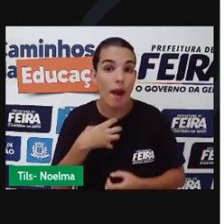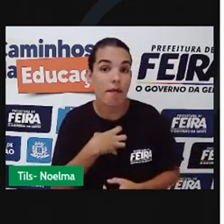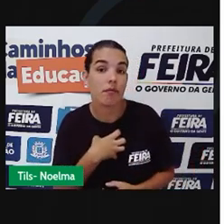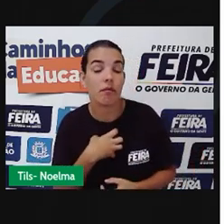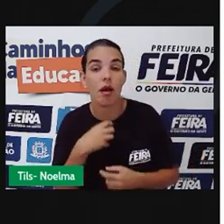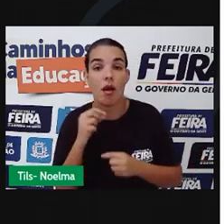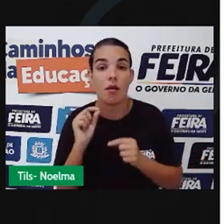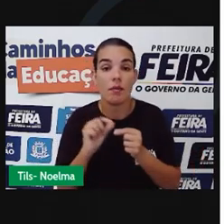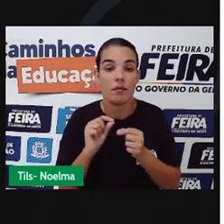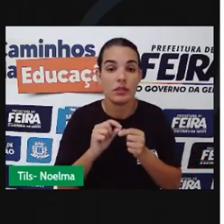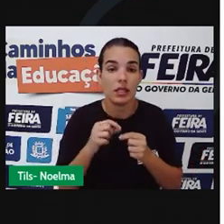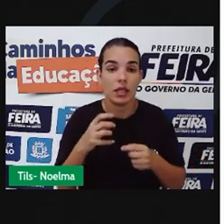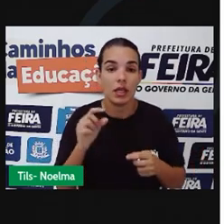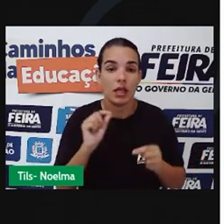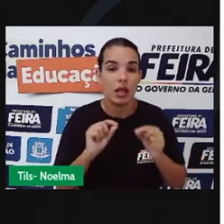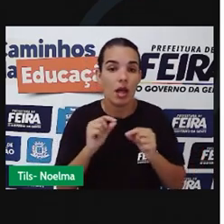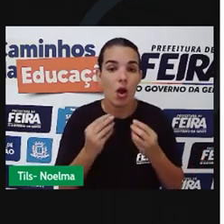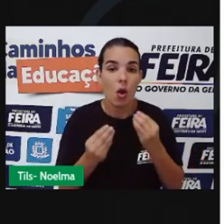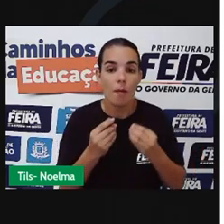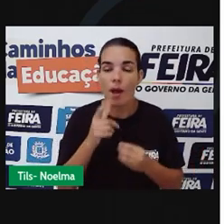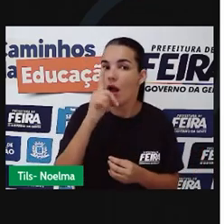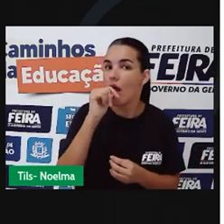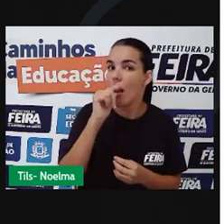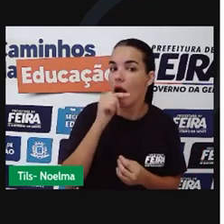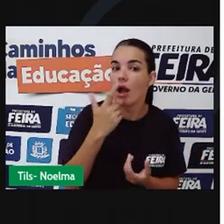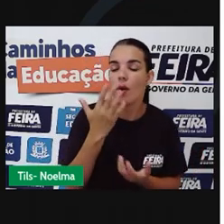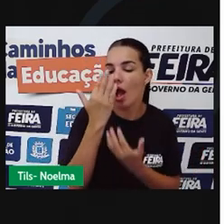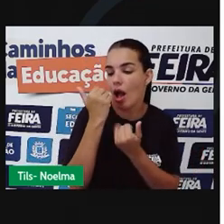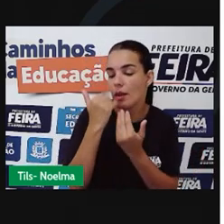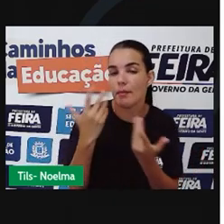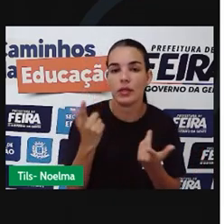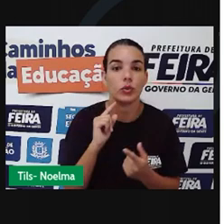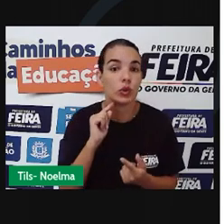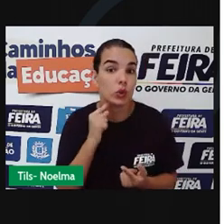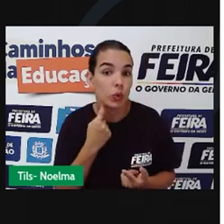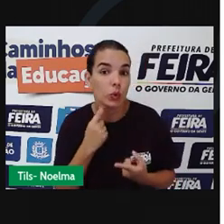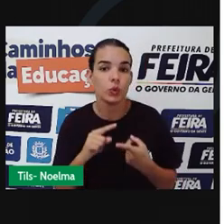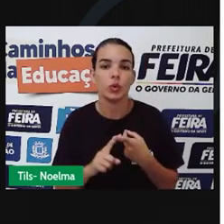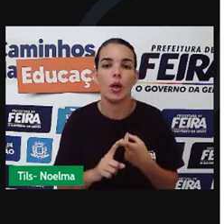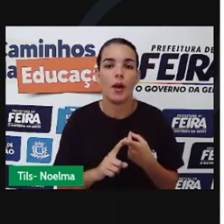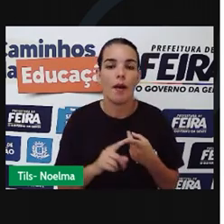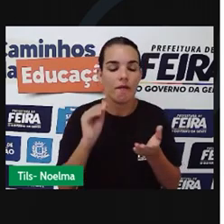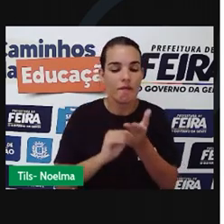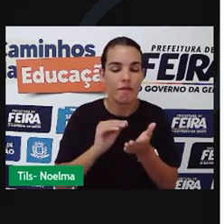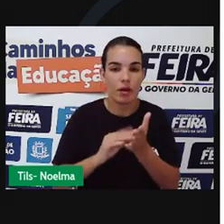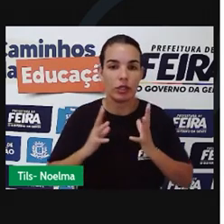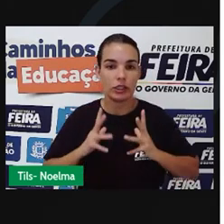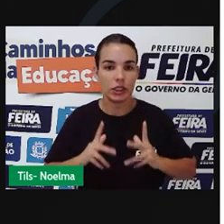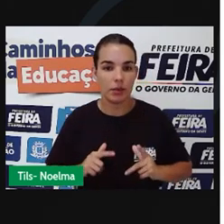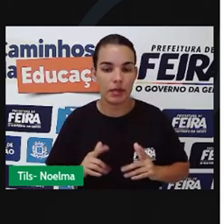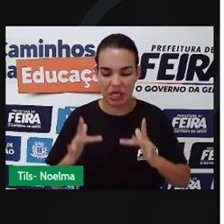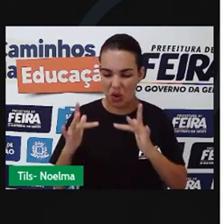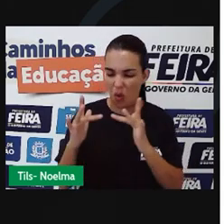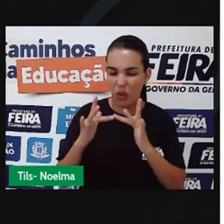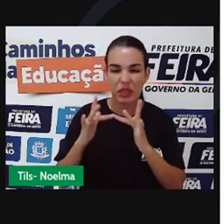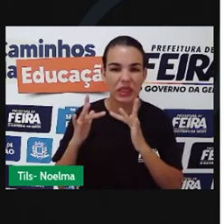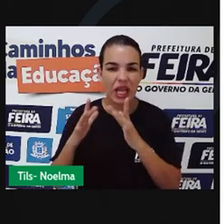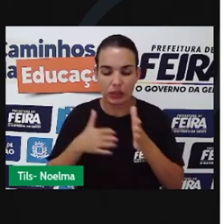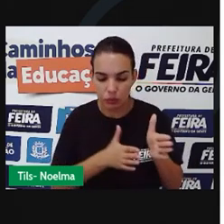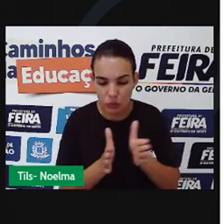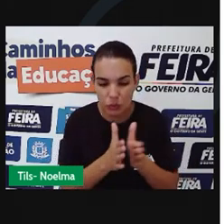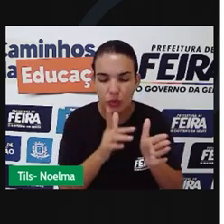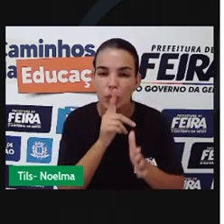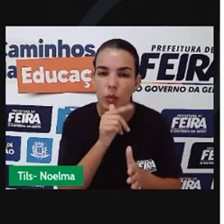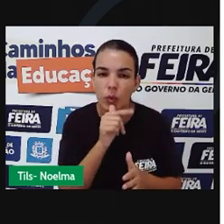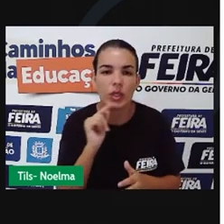doenças são praticamente as mesmas ou seja beber água ou comer alimentos contaminados falta de higiene contato da pele com